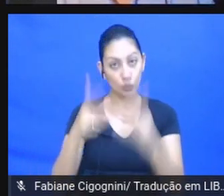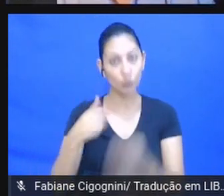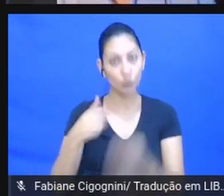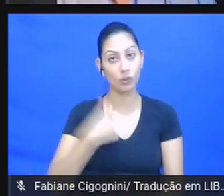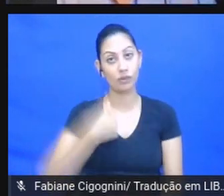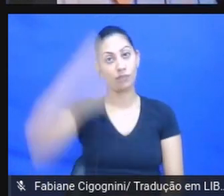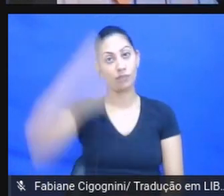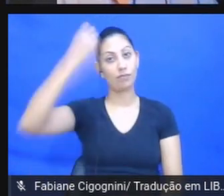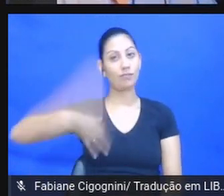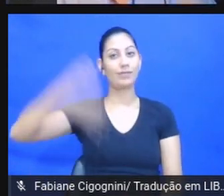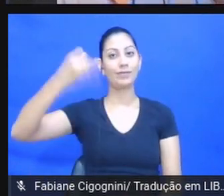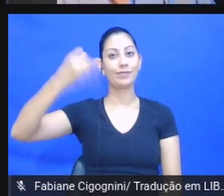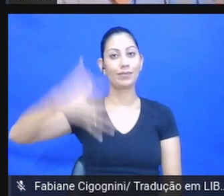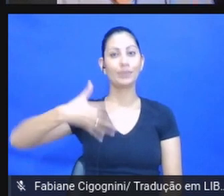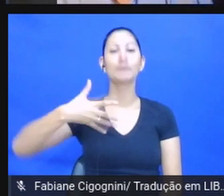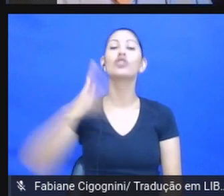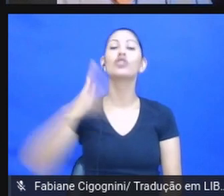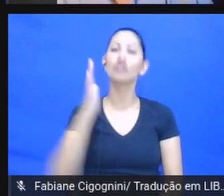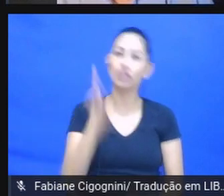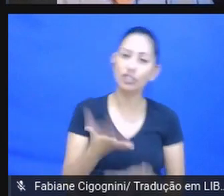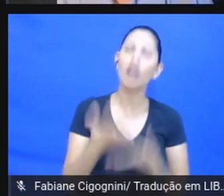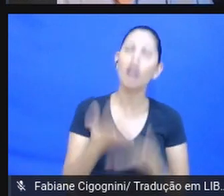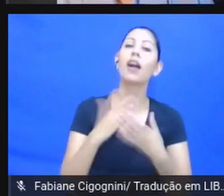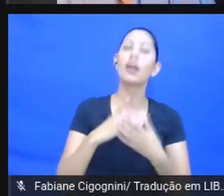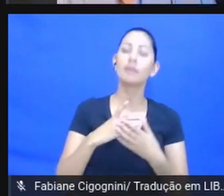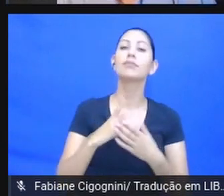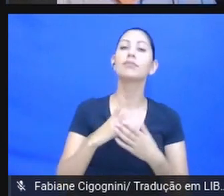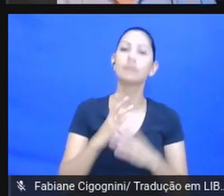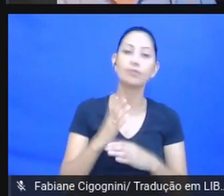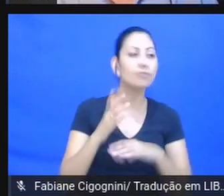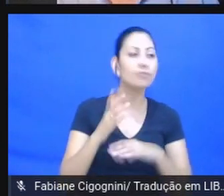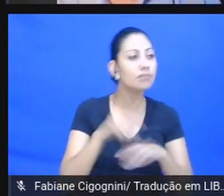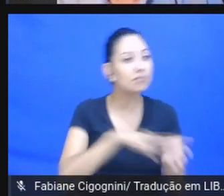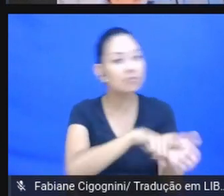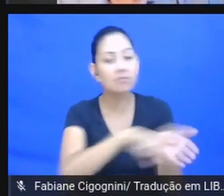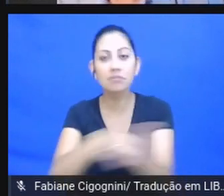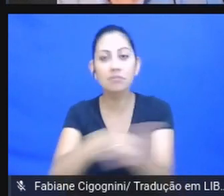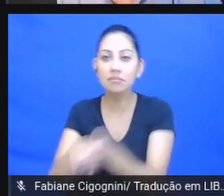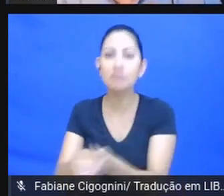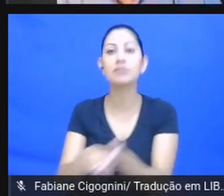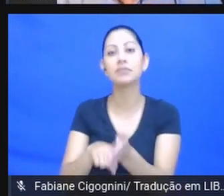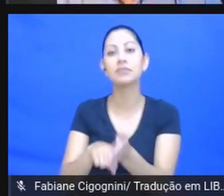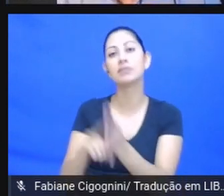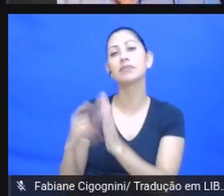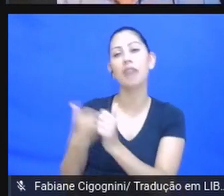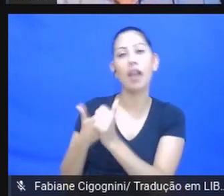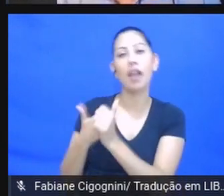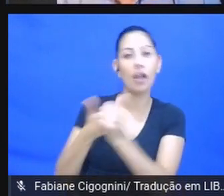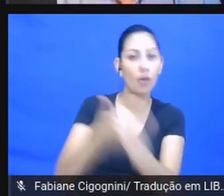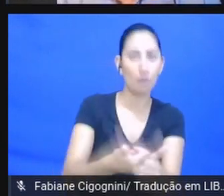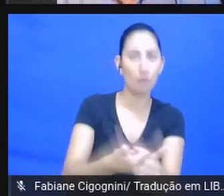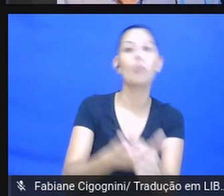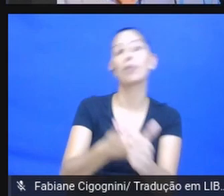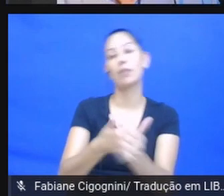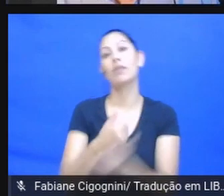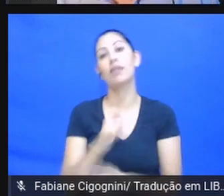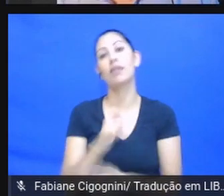tenho procurado ensinar, acompanhar, desde muito tempo em que